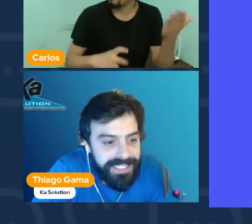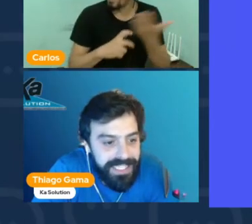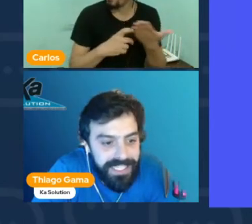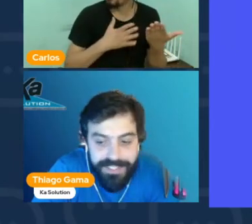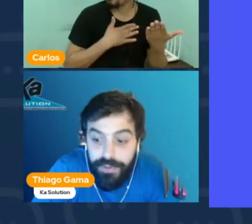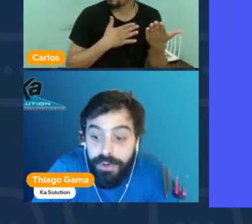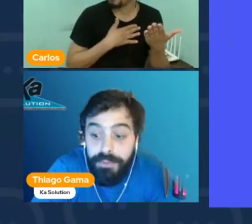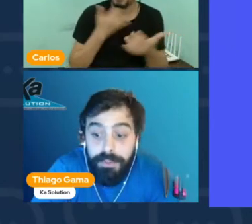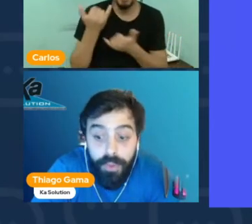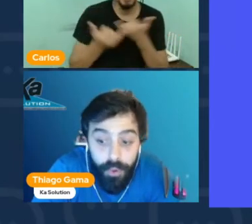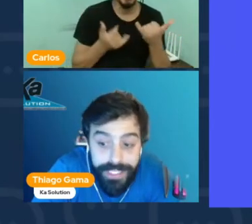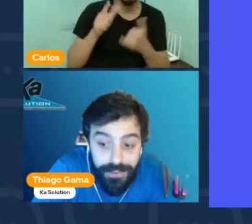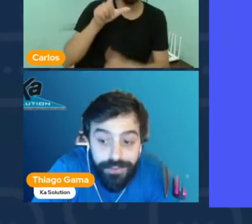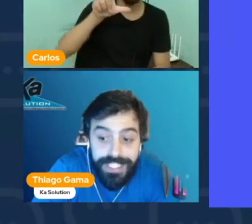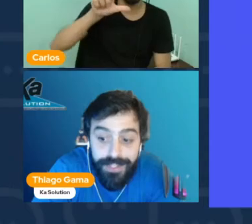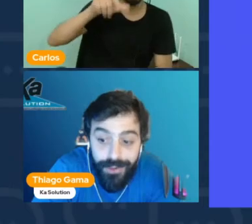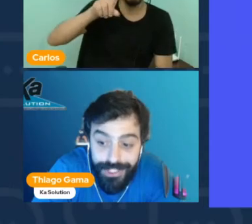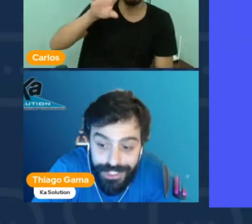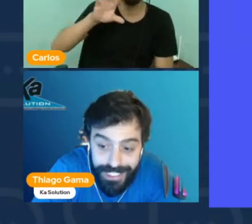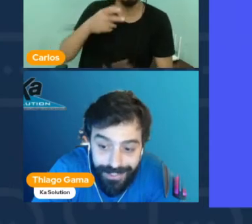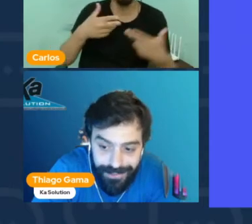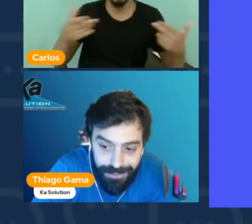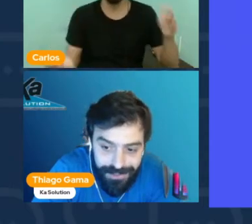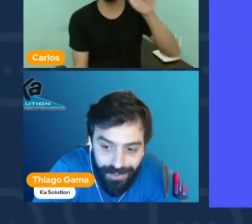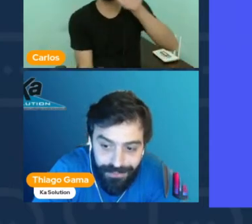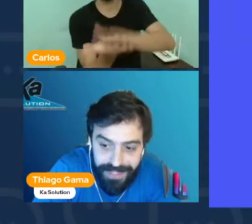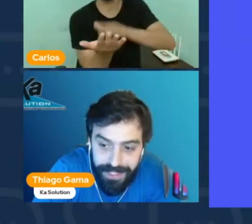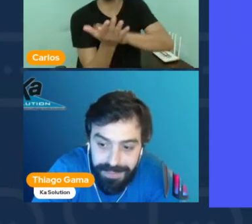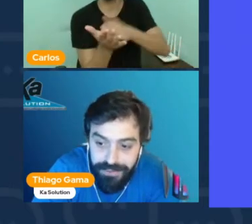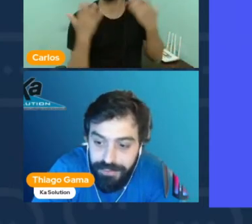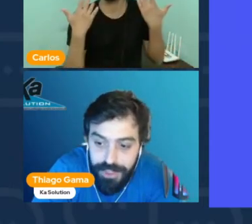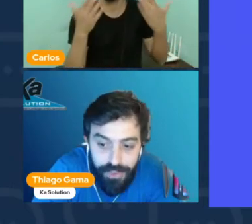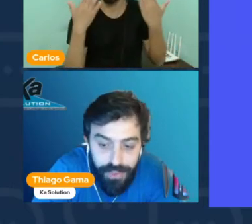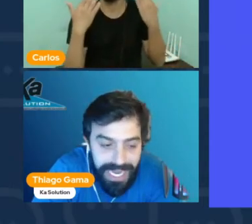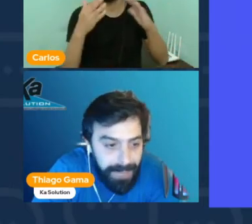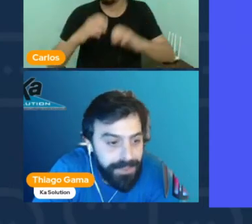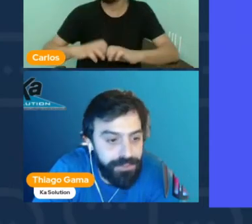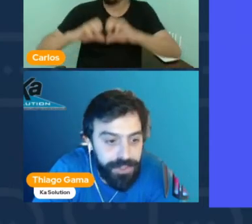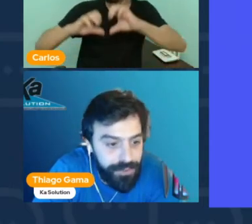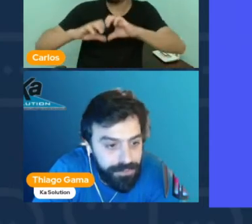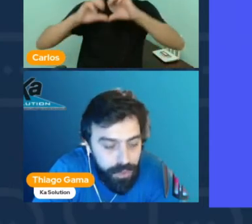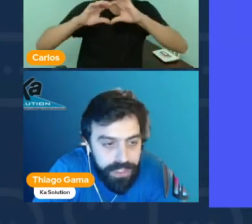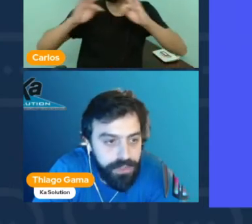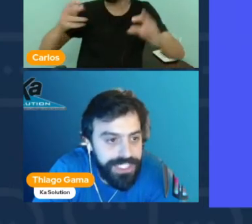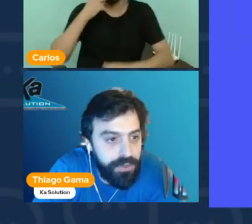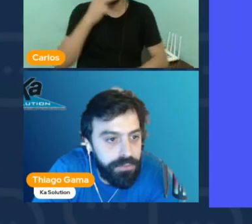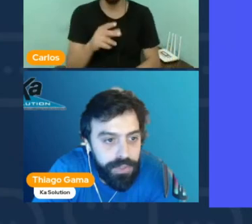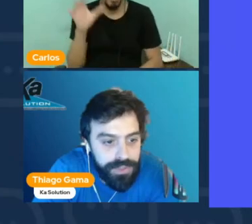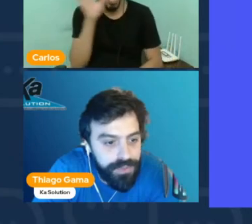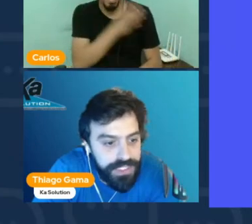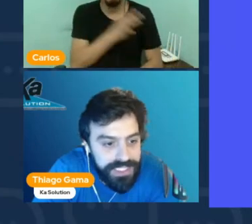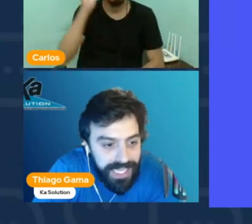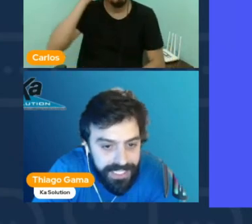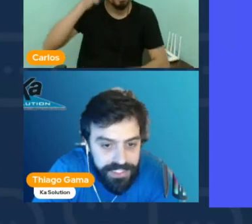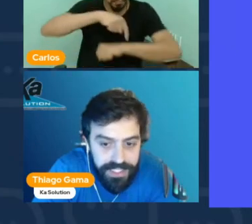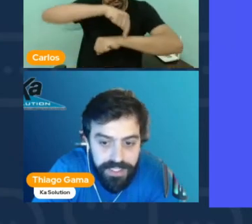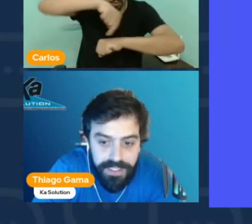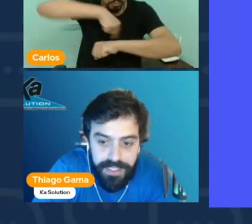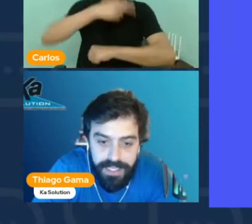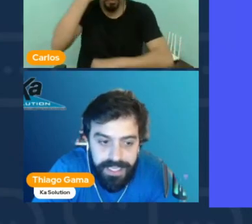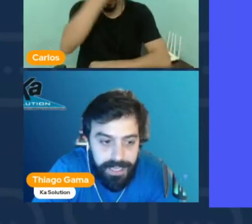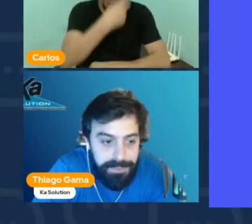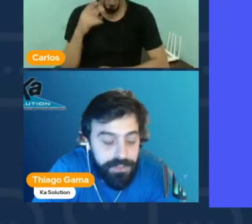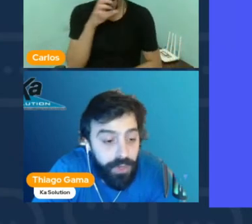à parte, Leandro. Muitos elogios, ó, o pessoal falando. Ele vai falar sobre o curso. Muito bom, elogiaram eu vou deixar muito o a sua link didática.